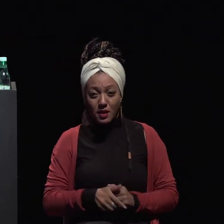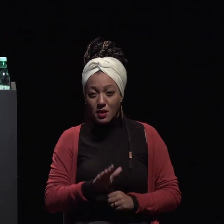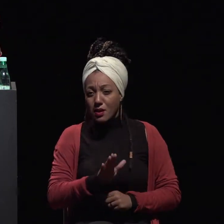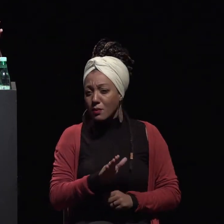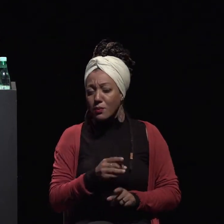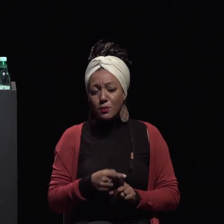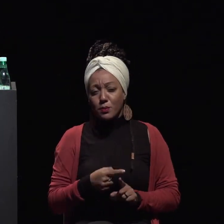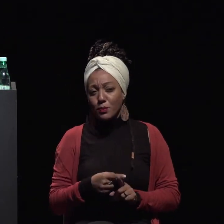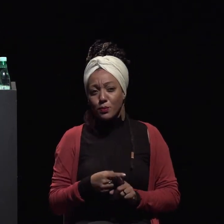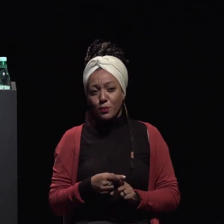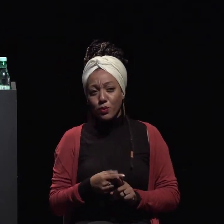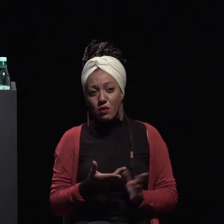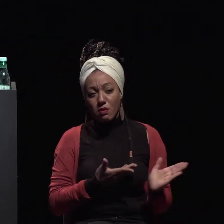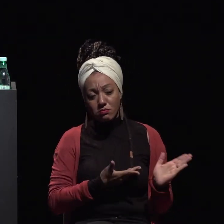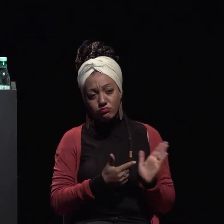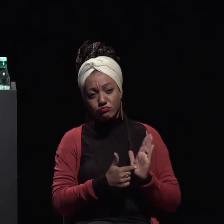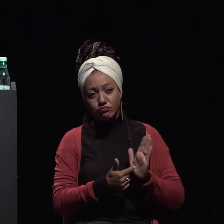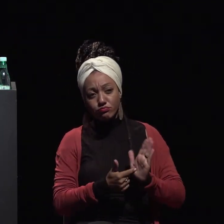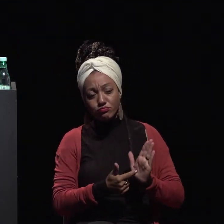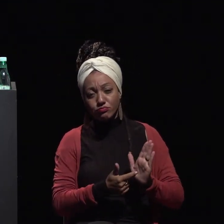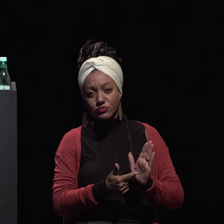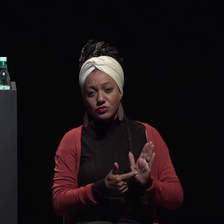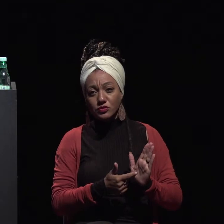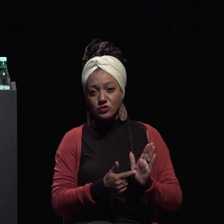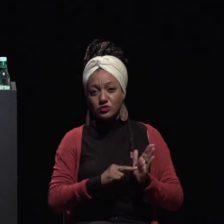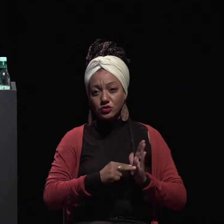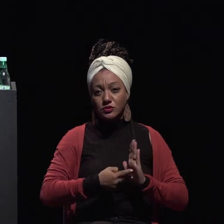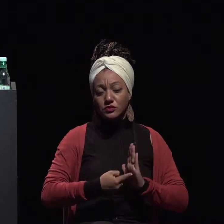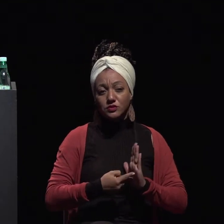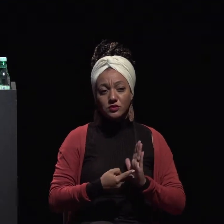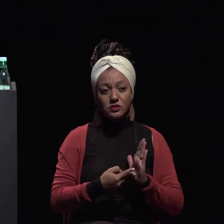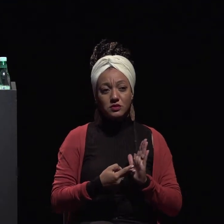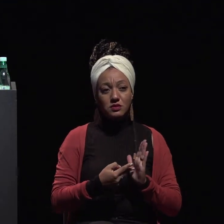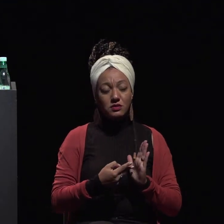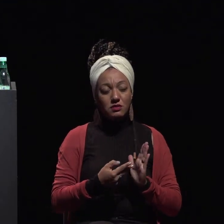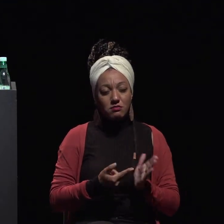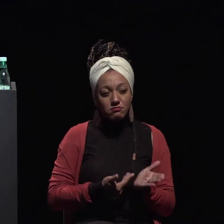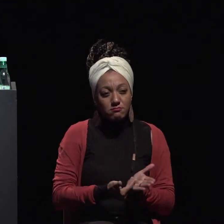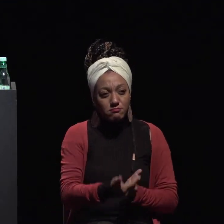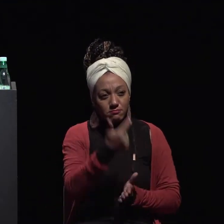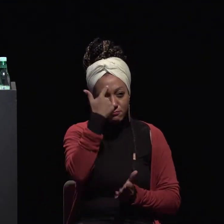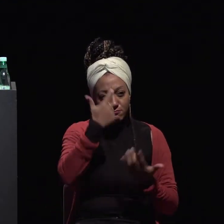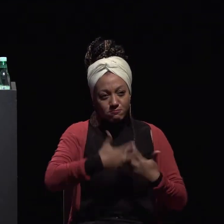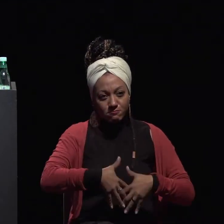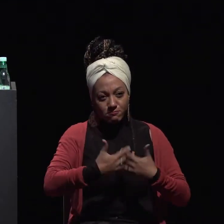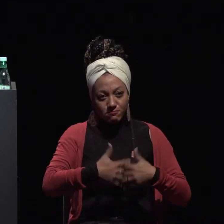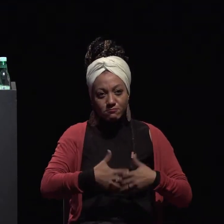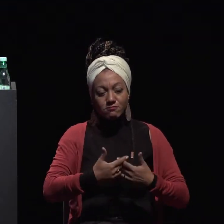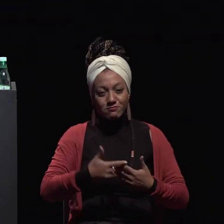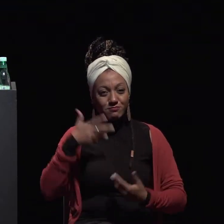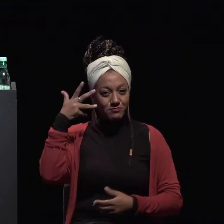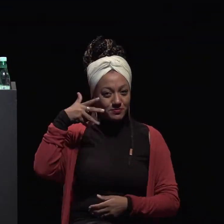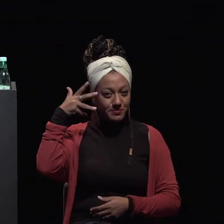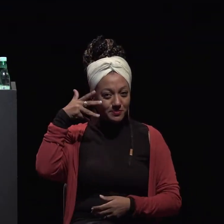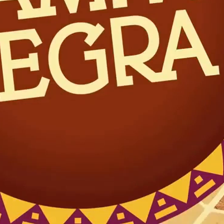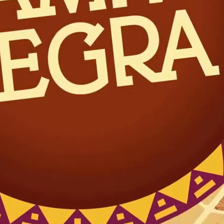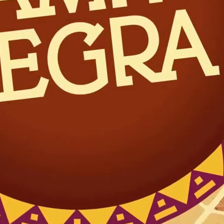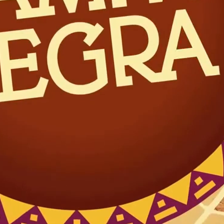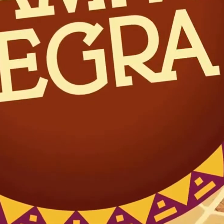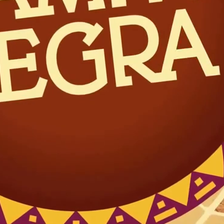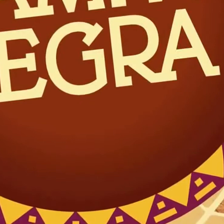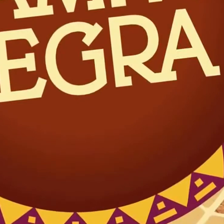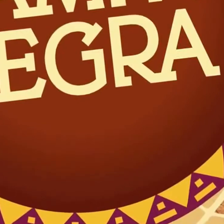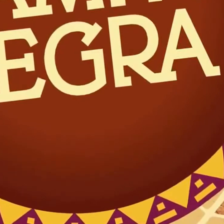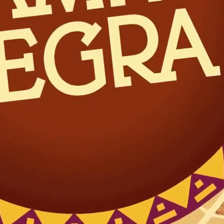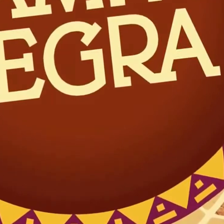Mas é porque eles servirão como um start da minha fala. Tá bem? Então,